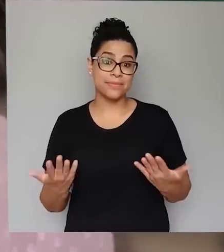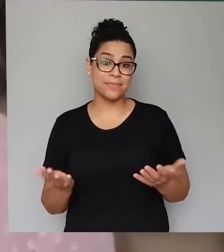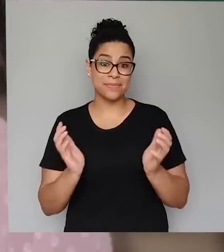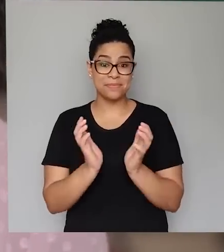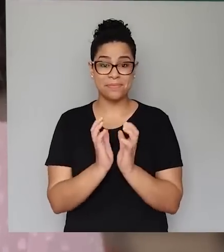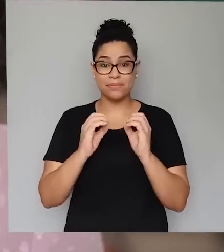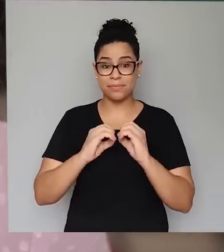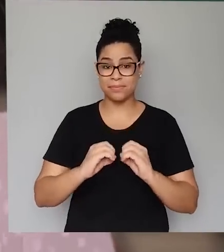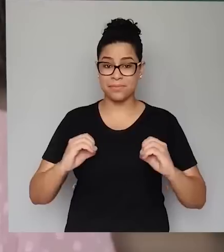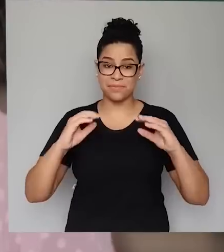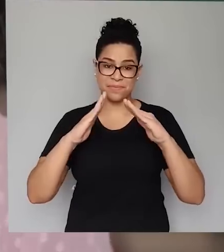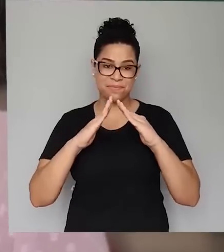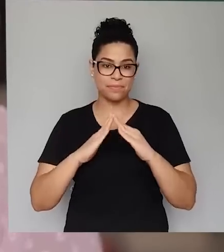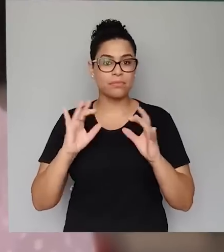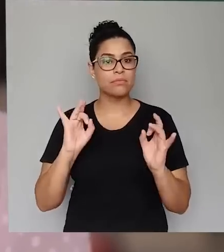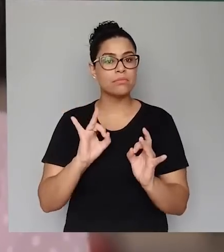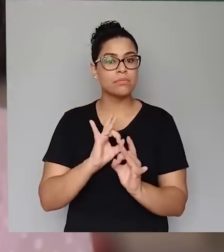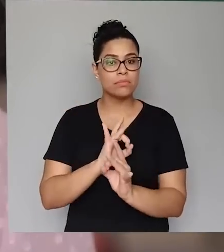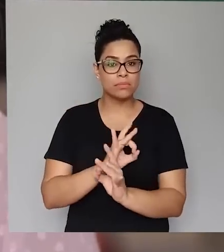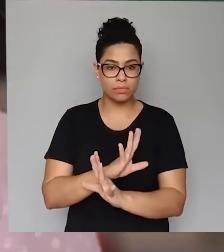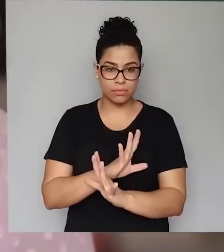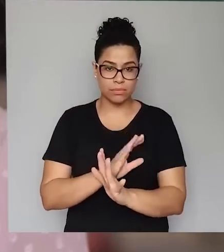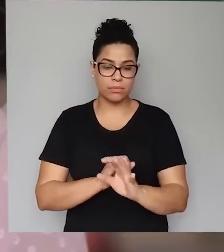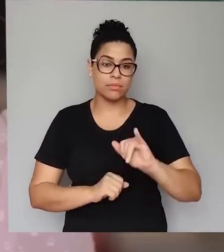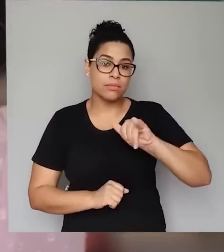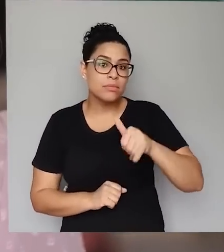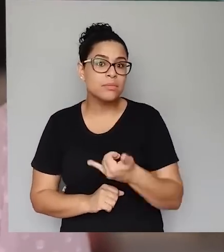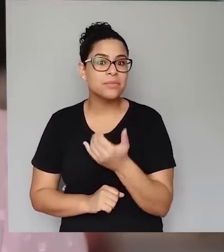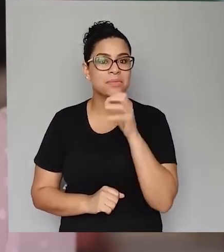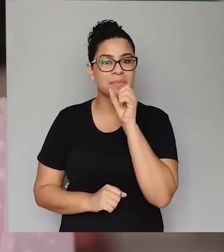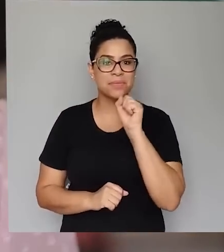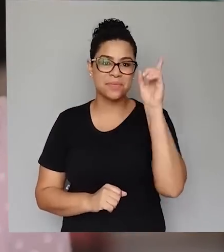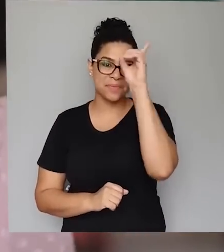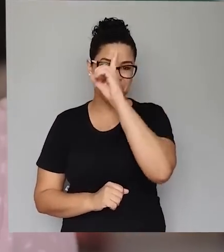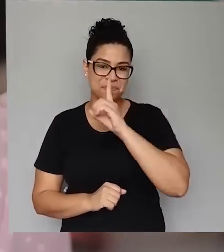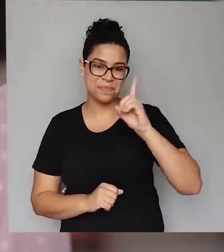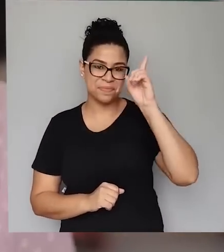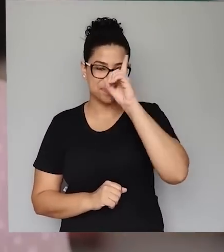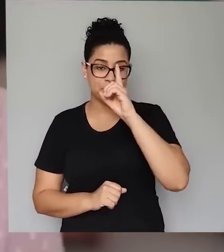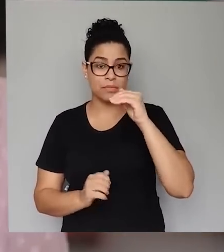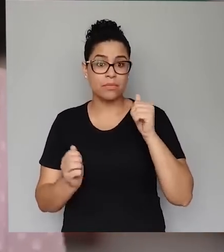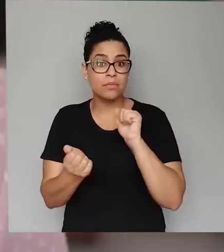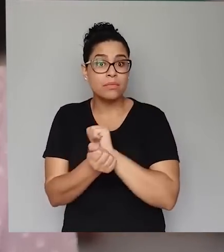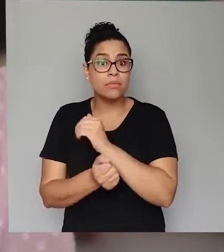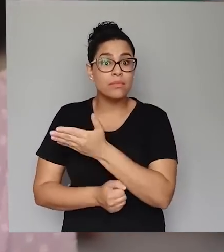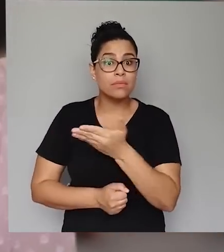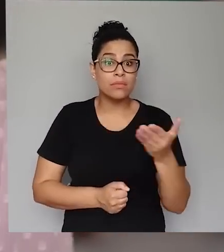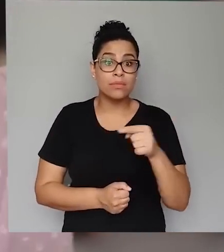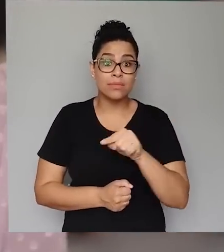E é isso aí, turminha, o programa de hoje chegou ao fim. Aproveitem o final de semana e eu